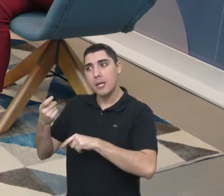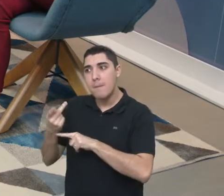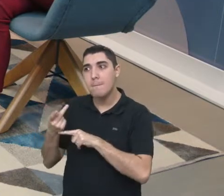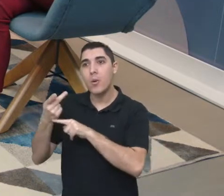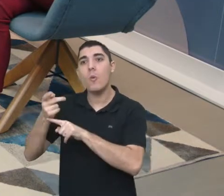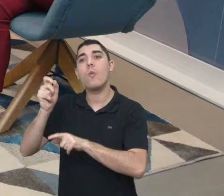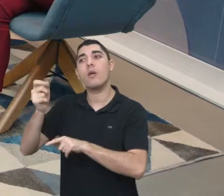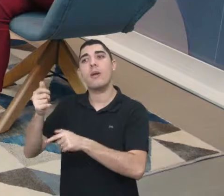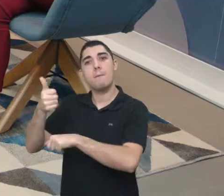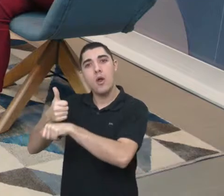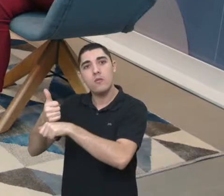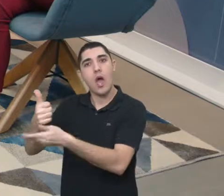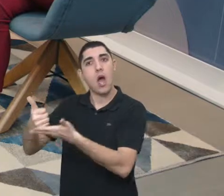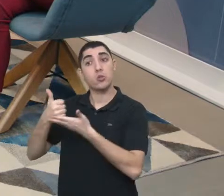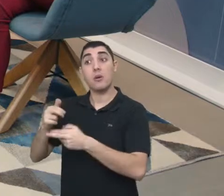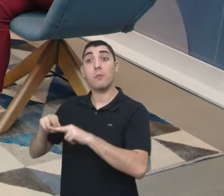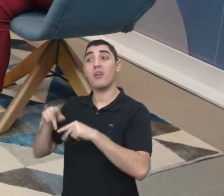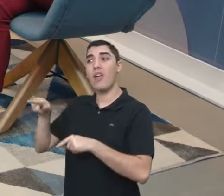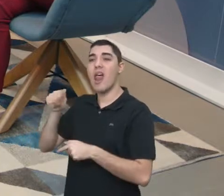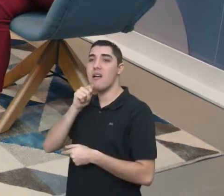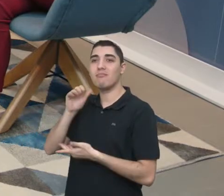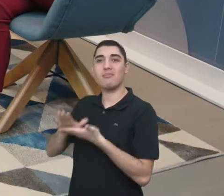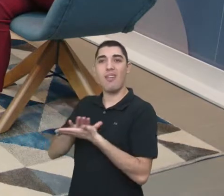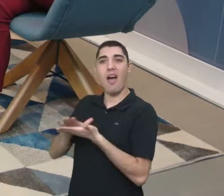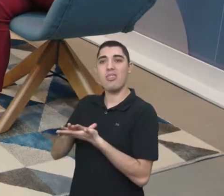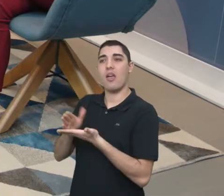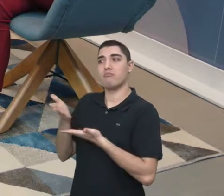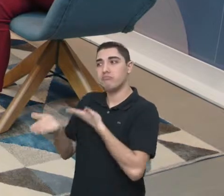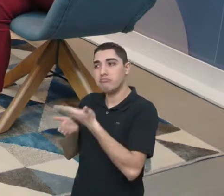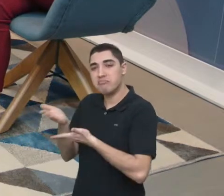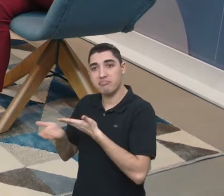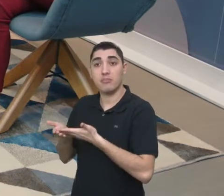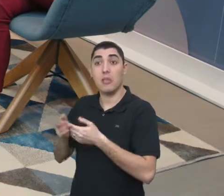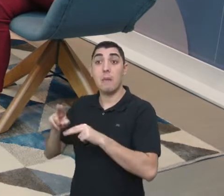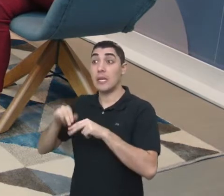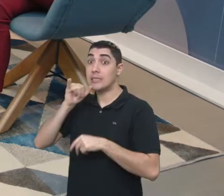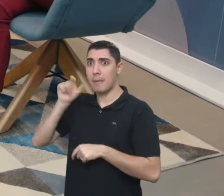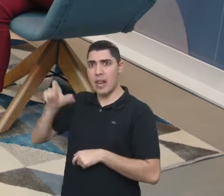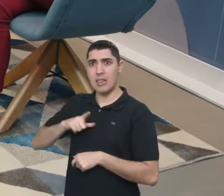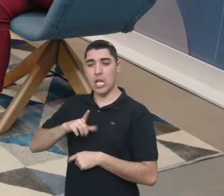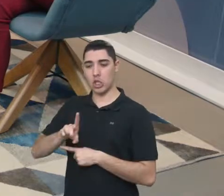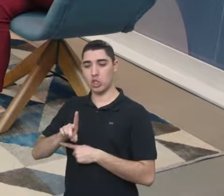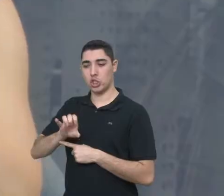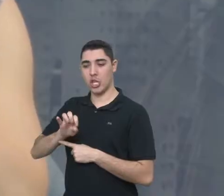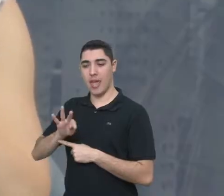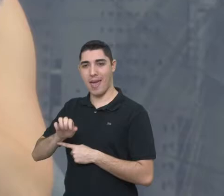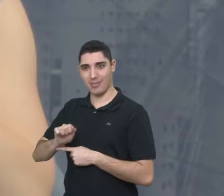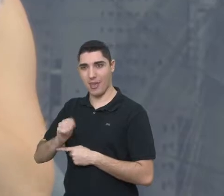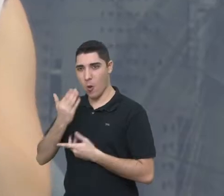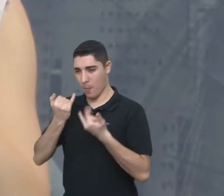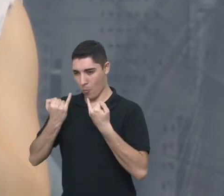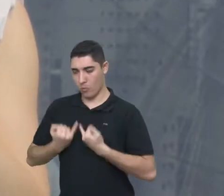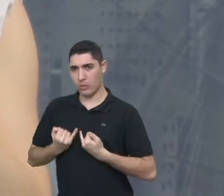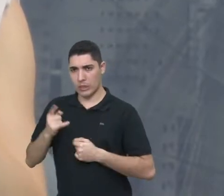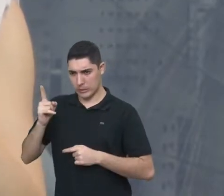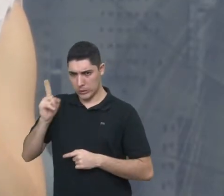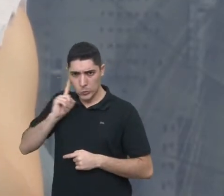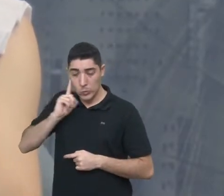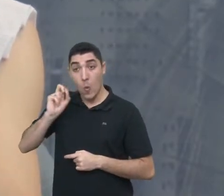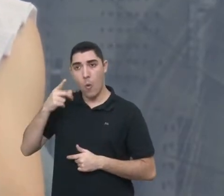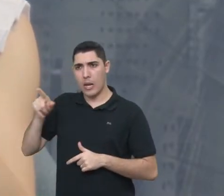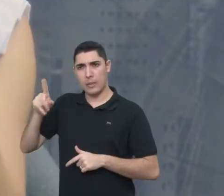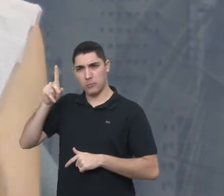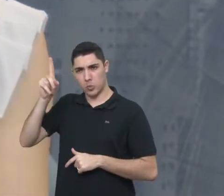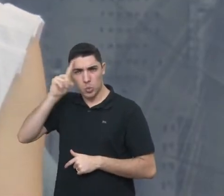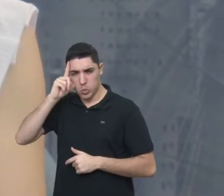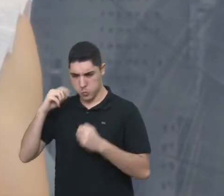demora muito tempo, porque até então ela foi muito reforçada, né? Então, aquela pessoa que está fazendo uma dieta muito intensa ou está fazendo um exercício